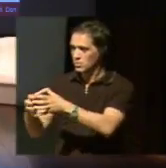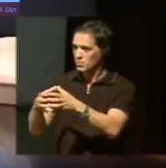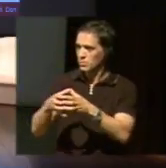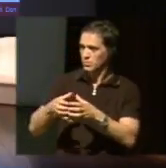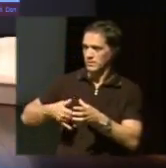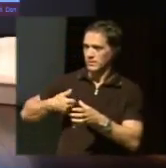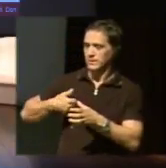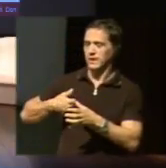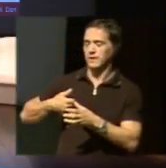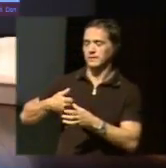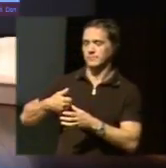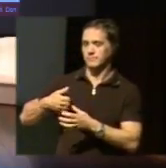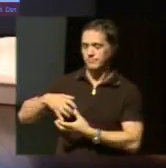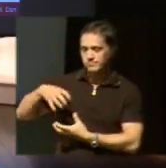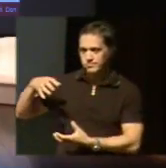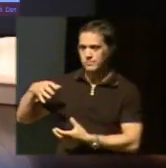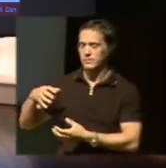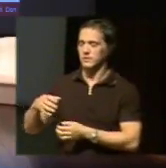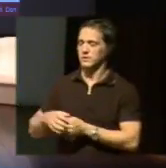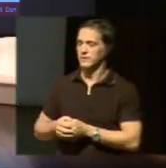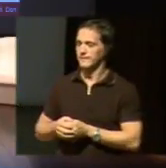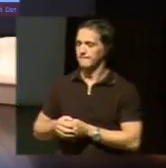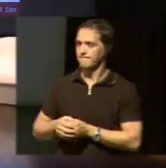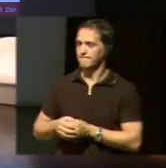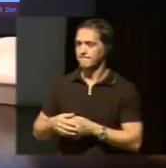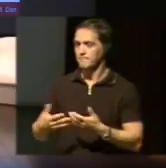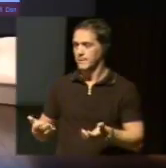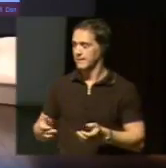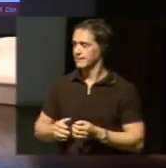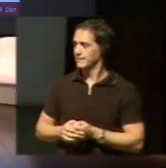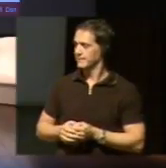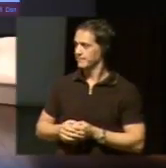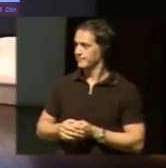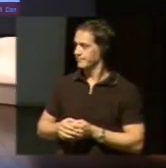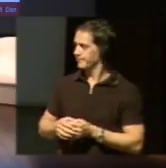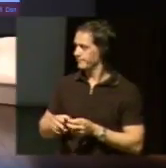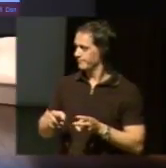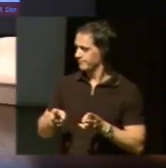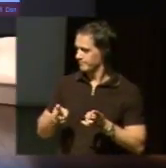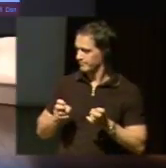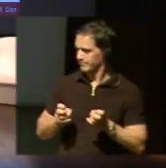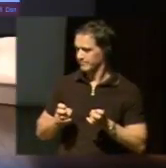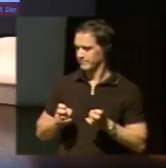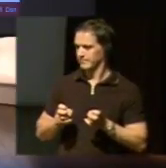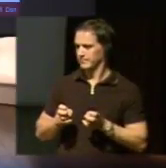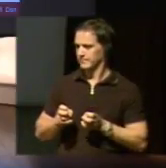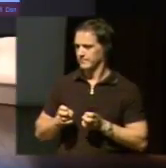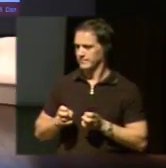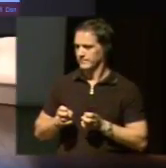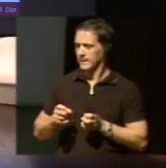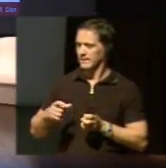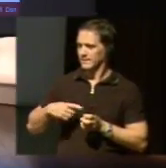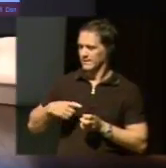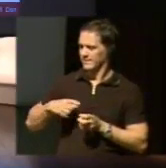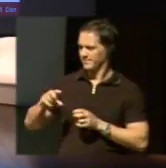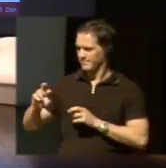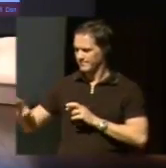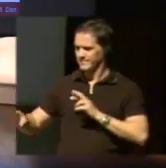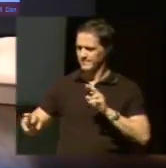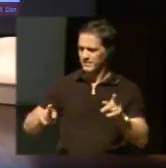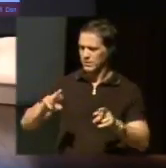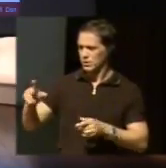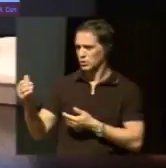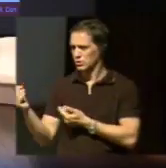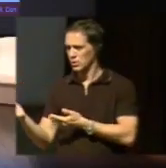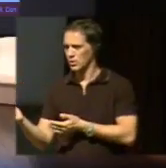pessoas mais idosas. Ainda assim, isso mostra também que nós ainda temos grandes diferenças entre os